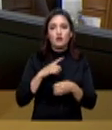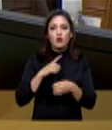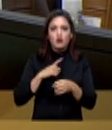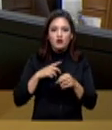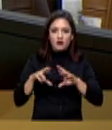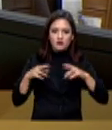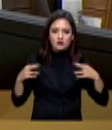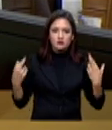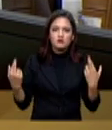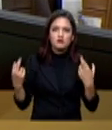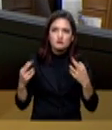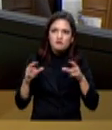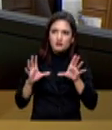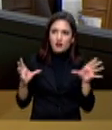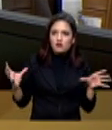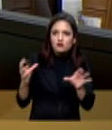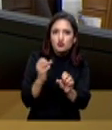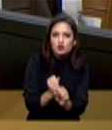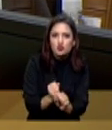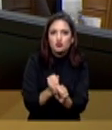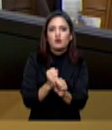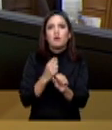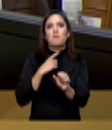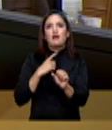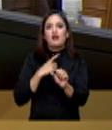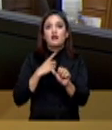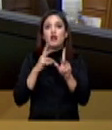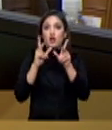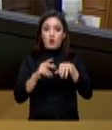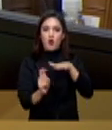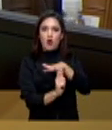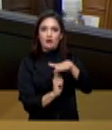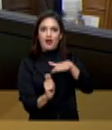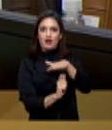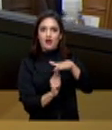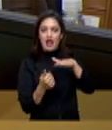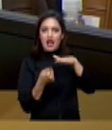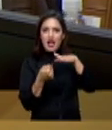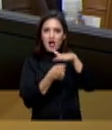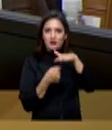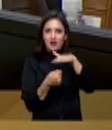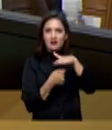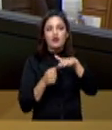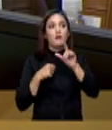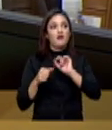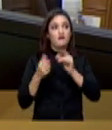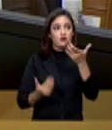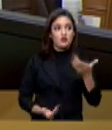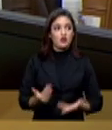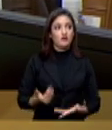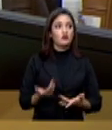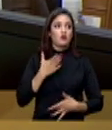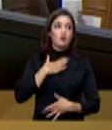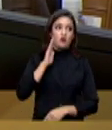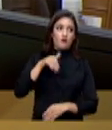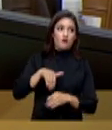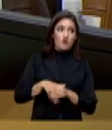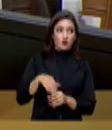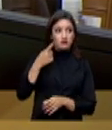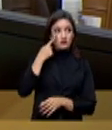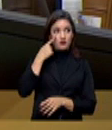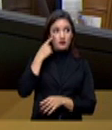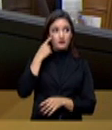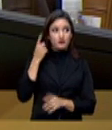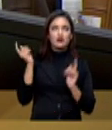sobre forma de autarquia Para prestação do serviço o voto que apresenta o compreende que a retirada